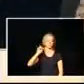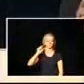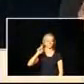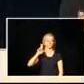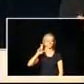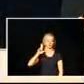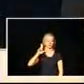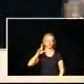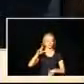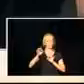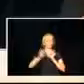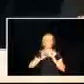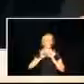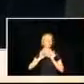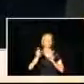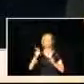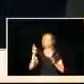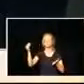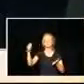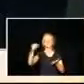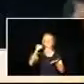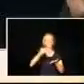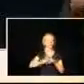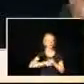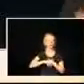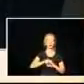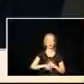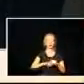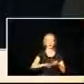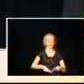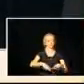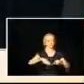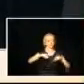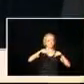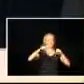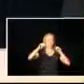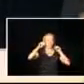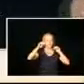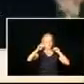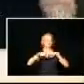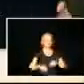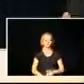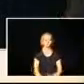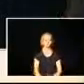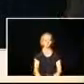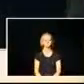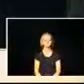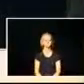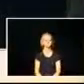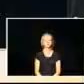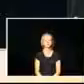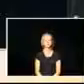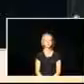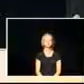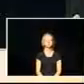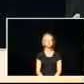Ele disse, posso dar a palavra? Posso. E ele defendeu lá, internamente,